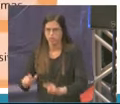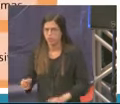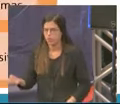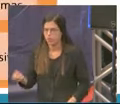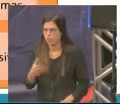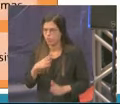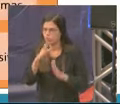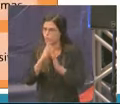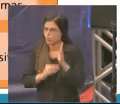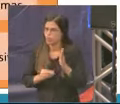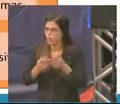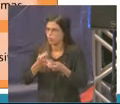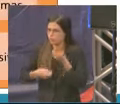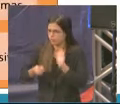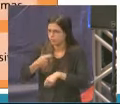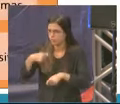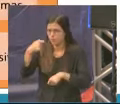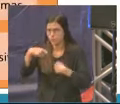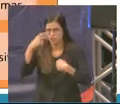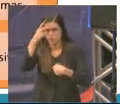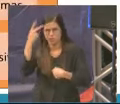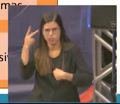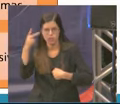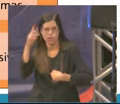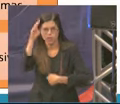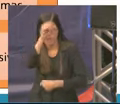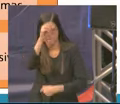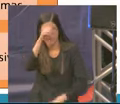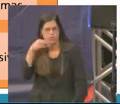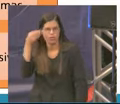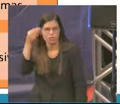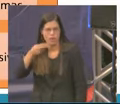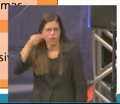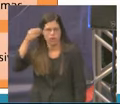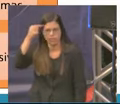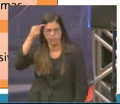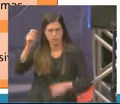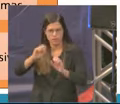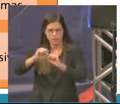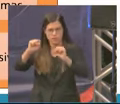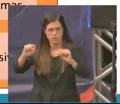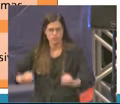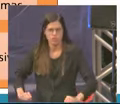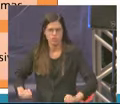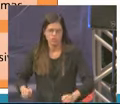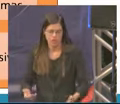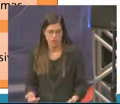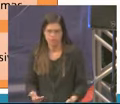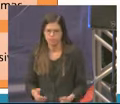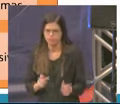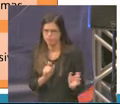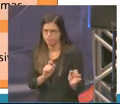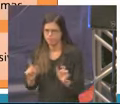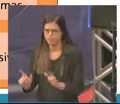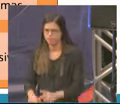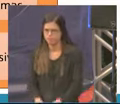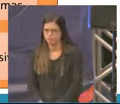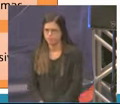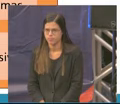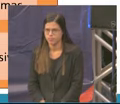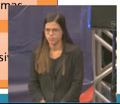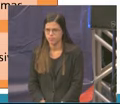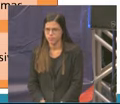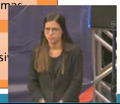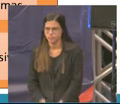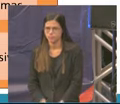Novos modelos de negócio, preciso de pessoas que aprendem a experimentar, pensam em sistemas e são persuasivas. E o toque final, para